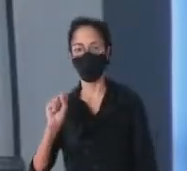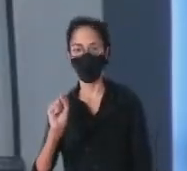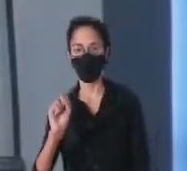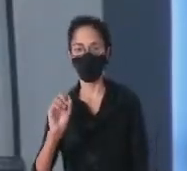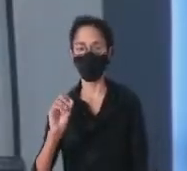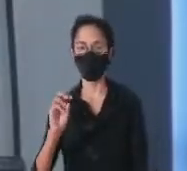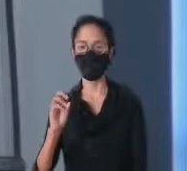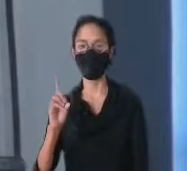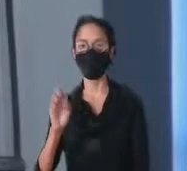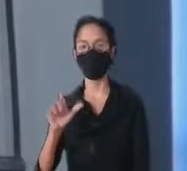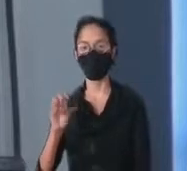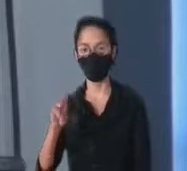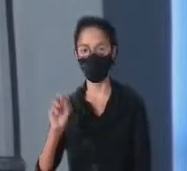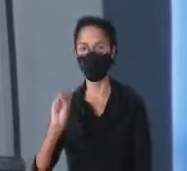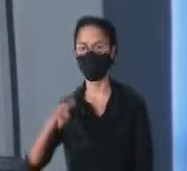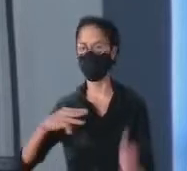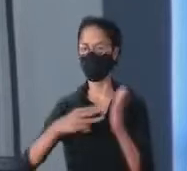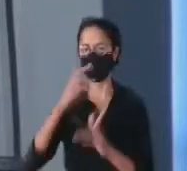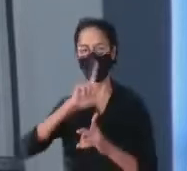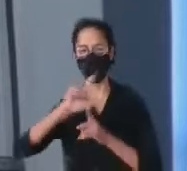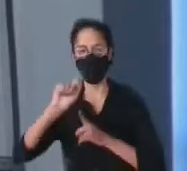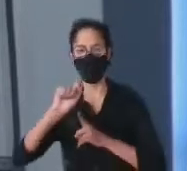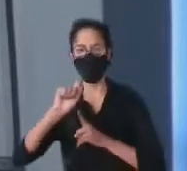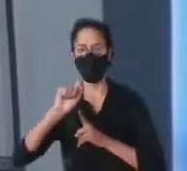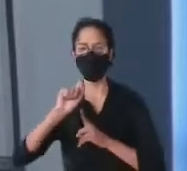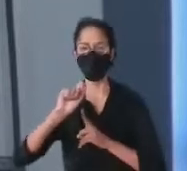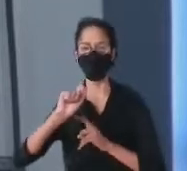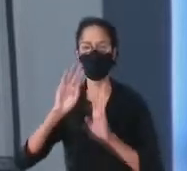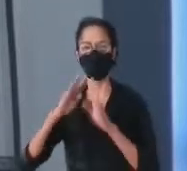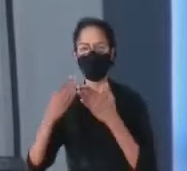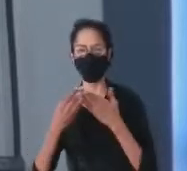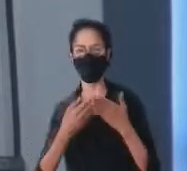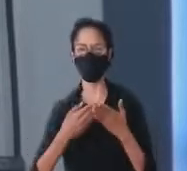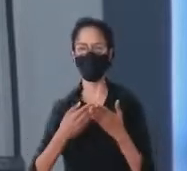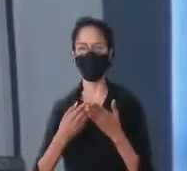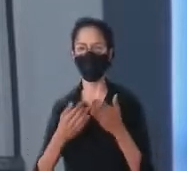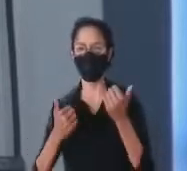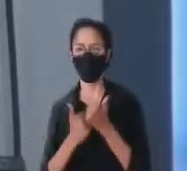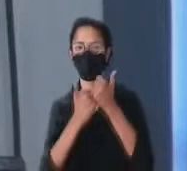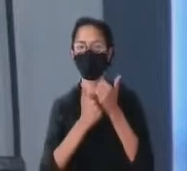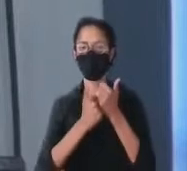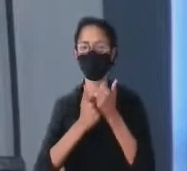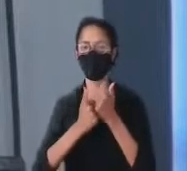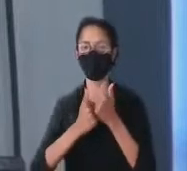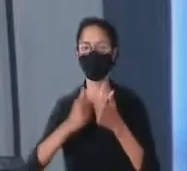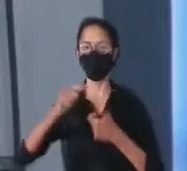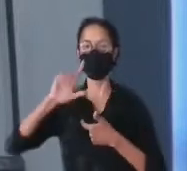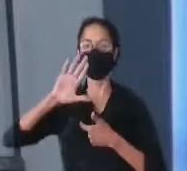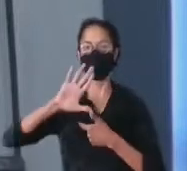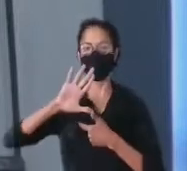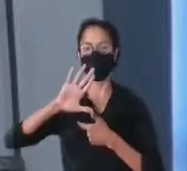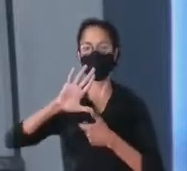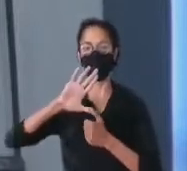foi tricampeã Brasileira de judô bicampeã dos jogos escolares da Juventude e vice-campeão da sul-americana hoje